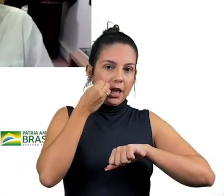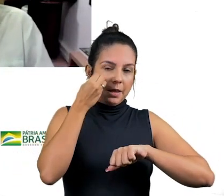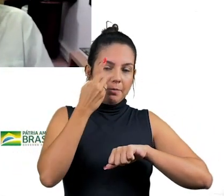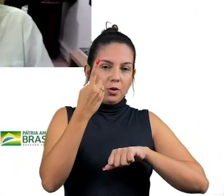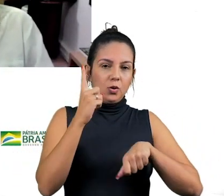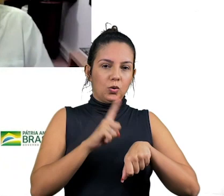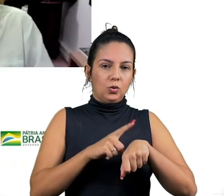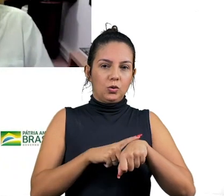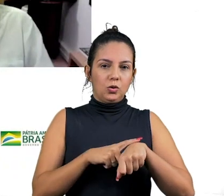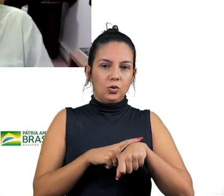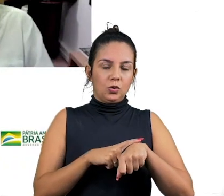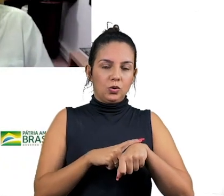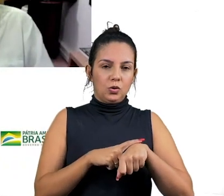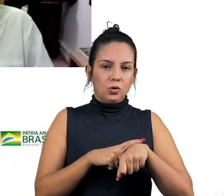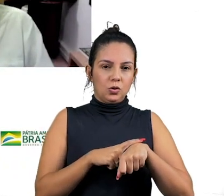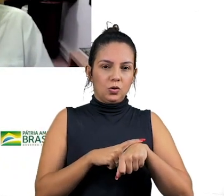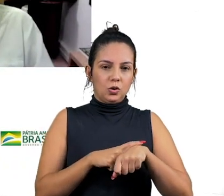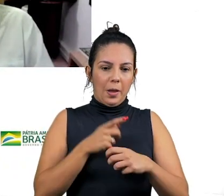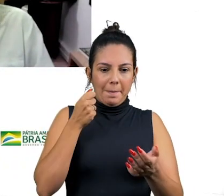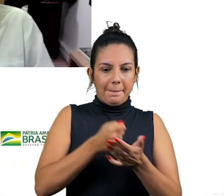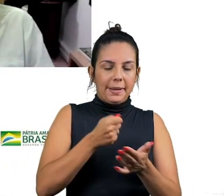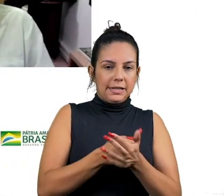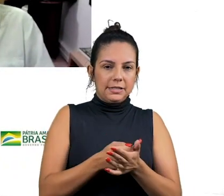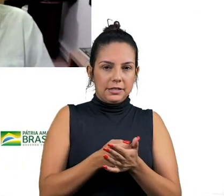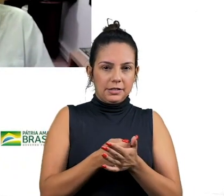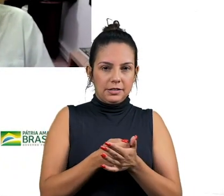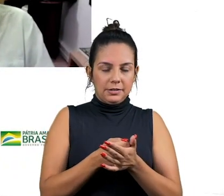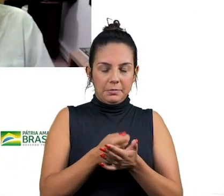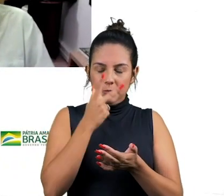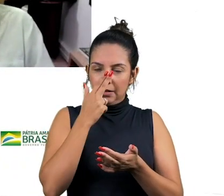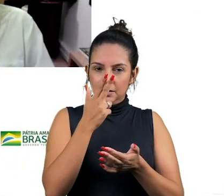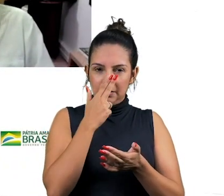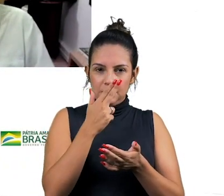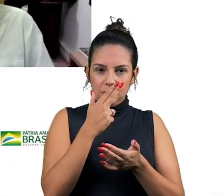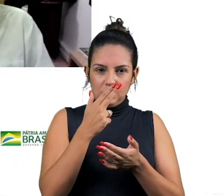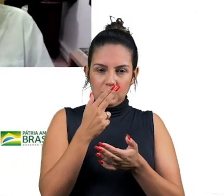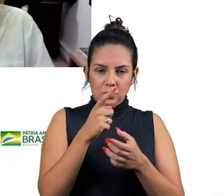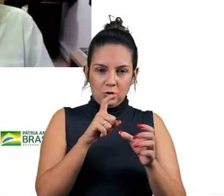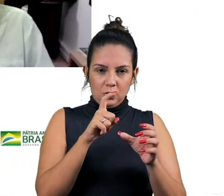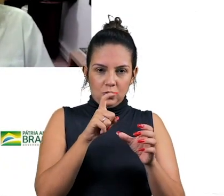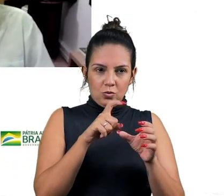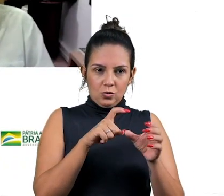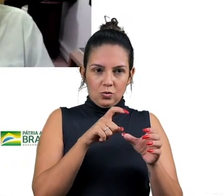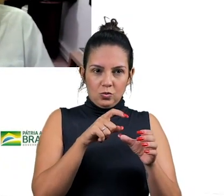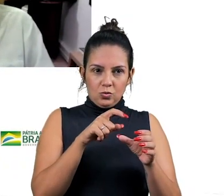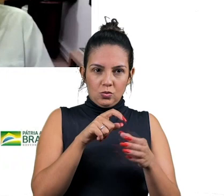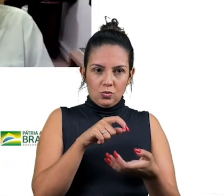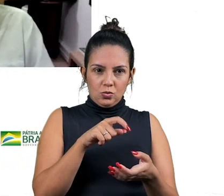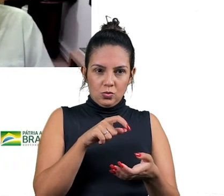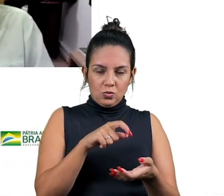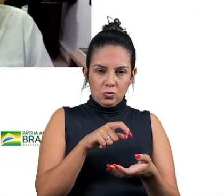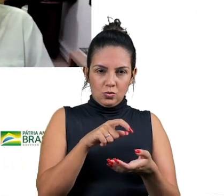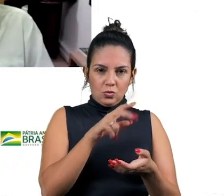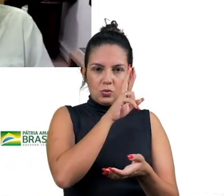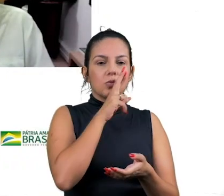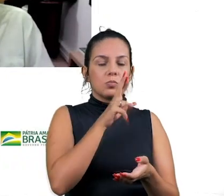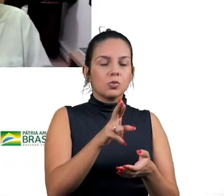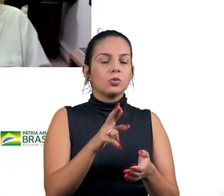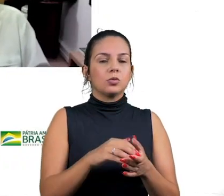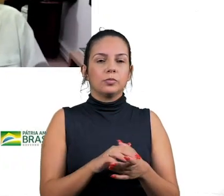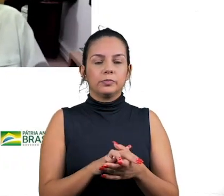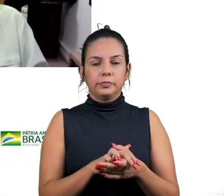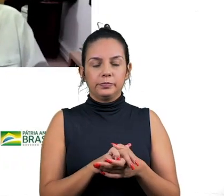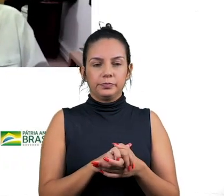um tempo sob pressão que parece suspenso? Acho que eu vou deixar, você responde essa, depois eu